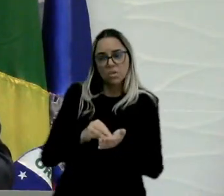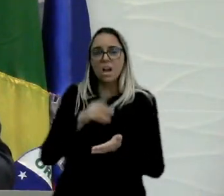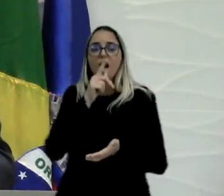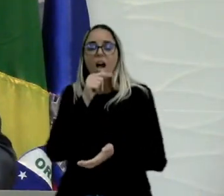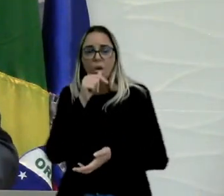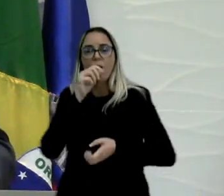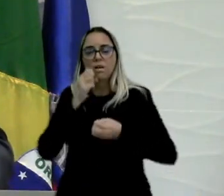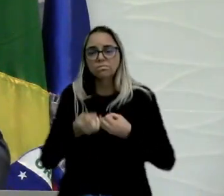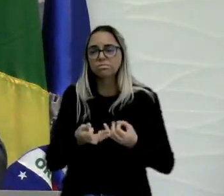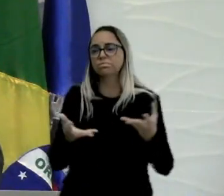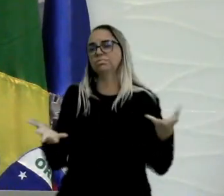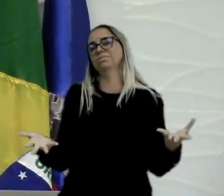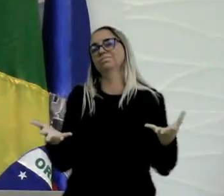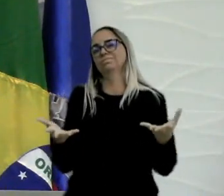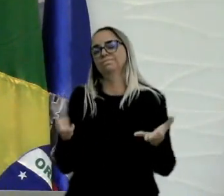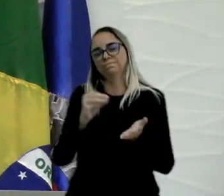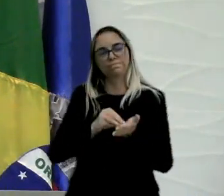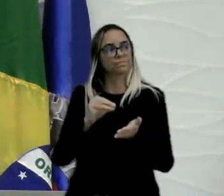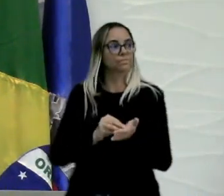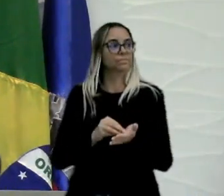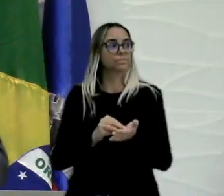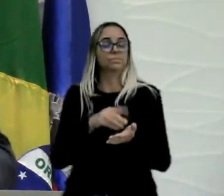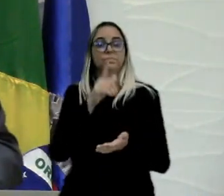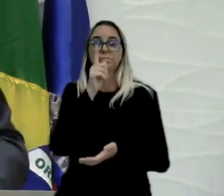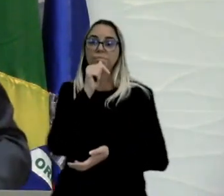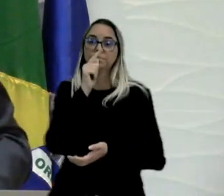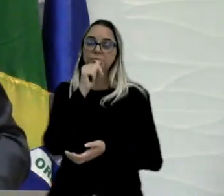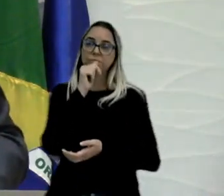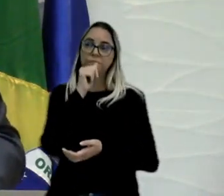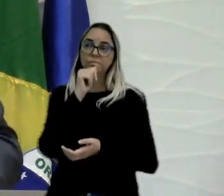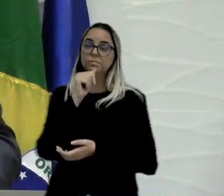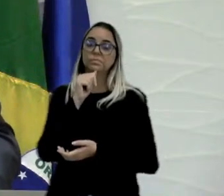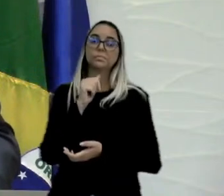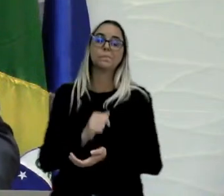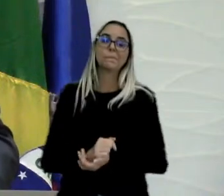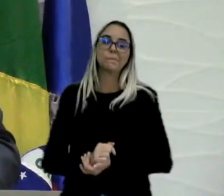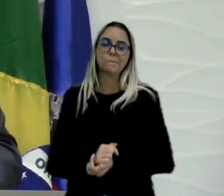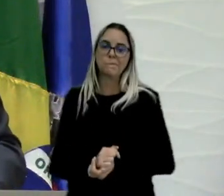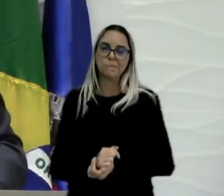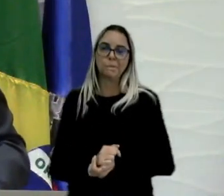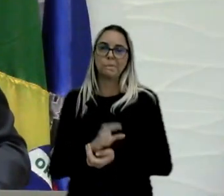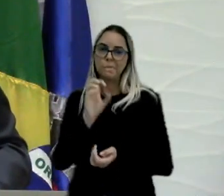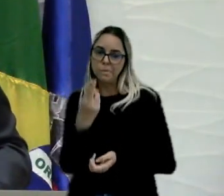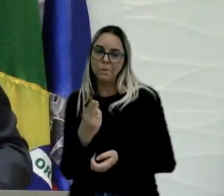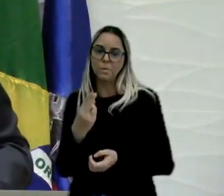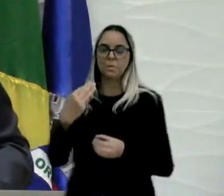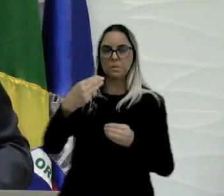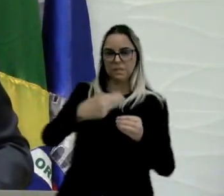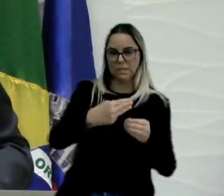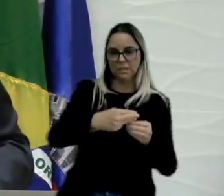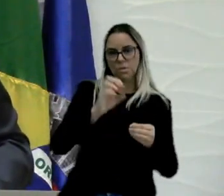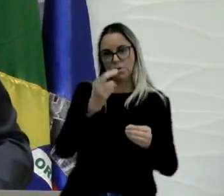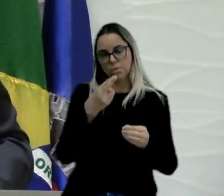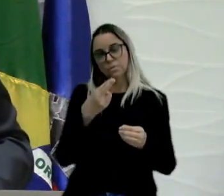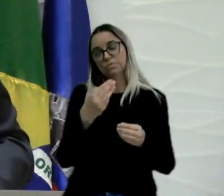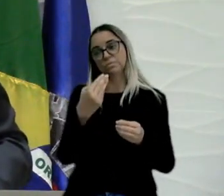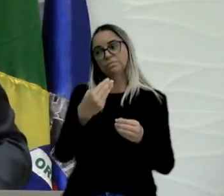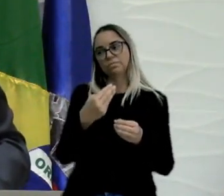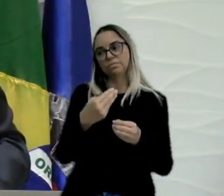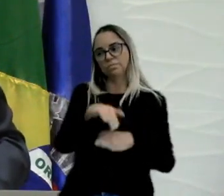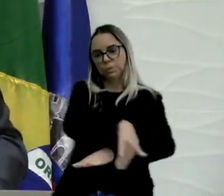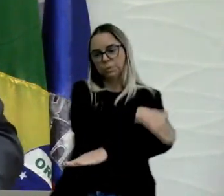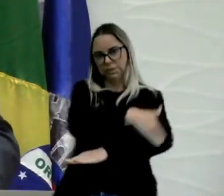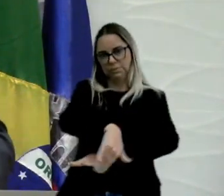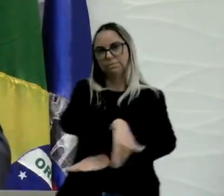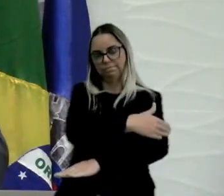abastecimento das áreas eh das áreas tanto Urbana Hoje até a área urbana tá